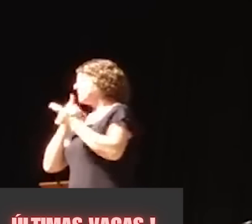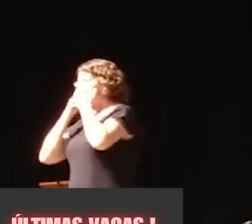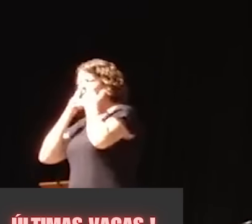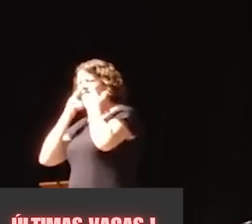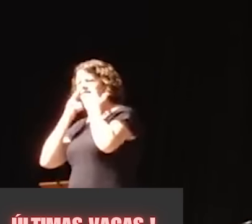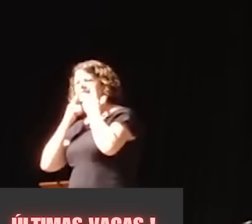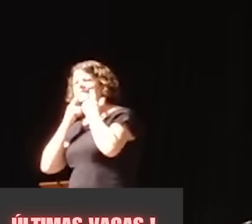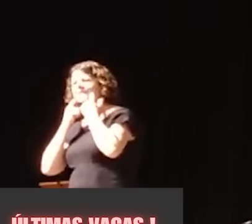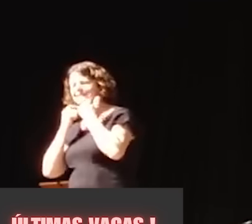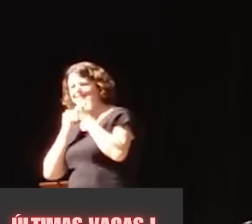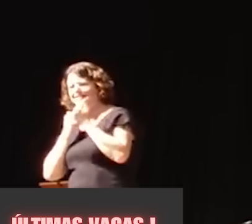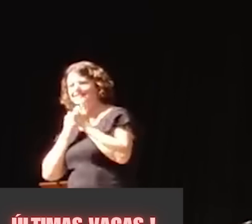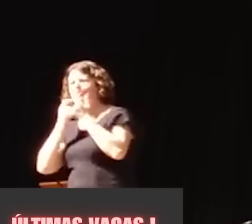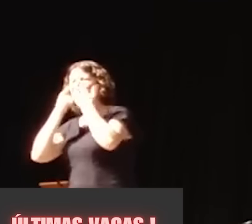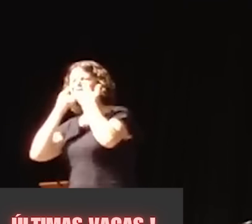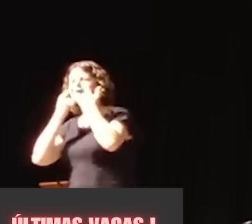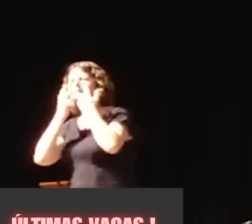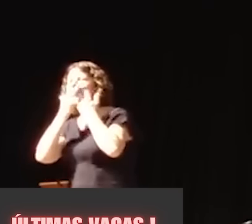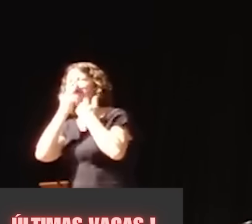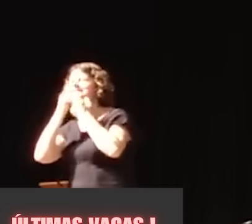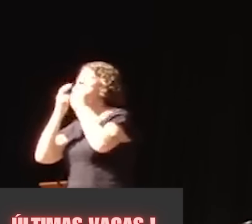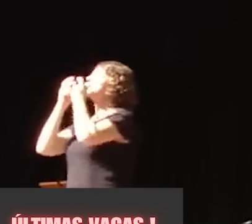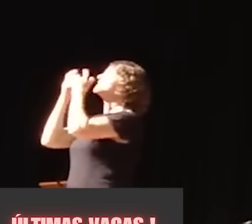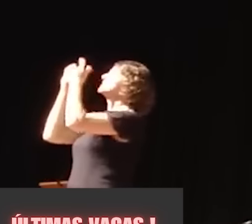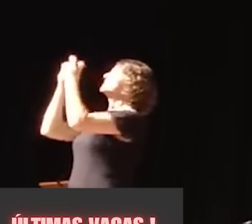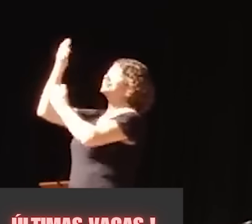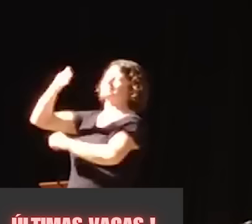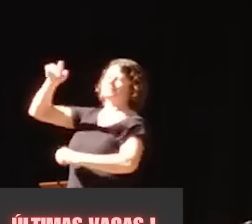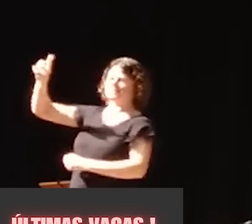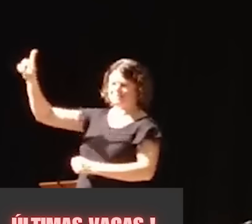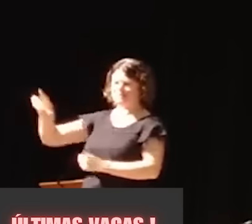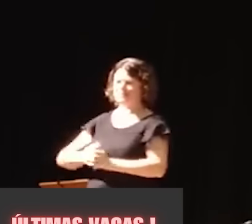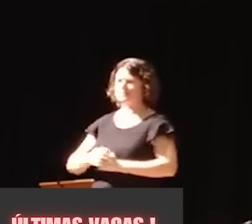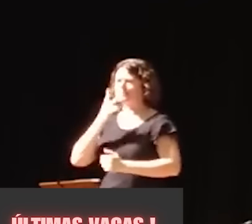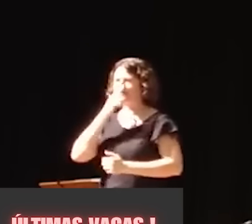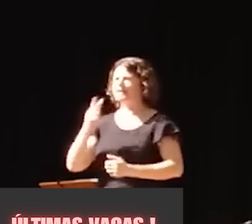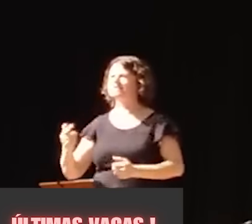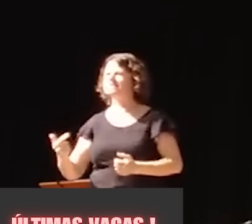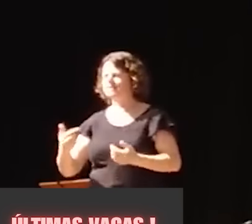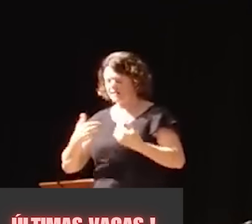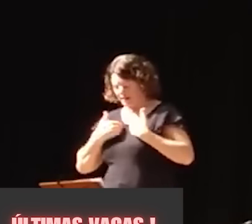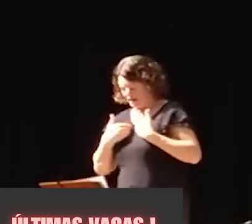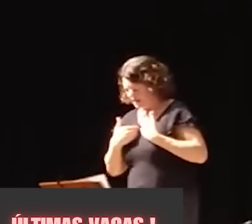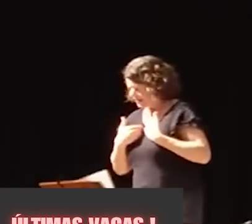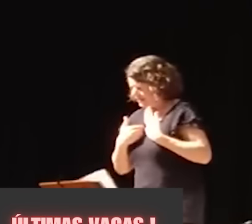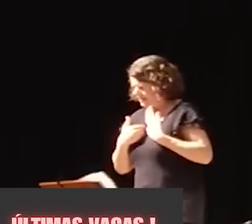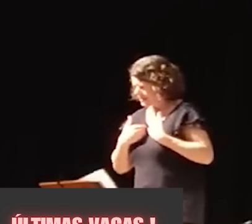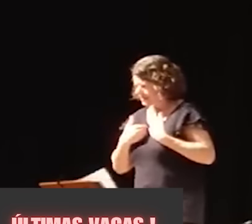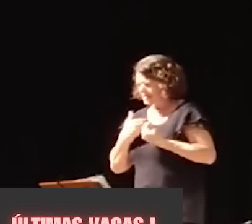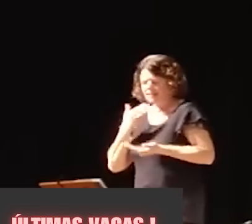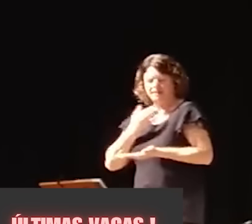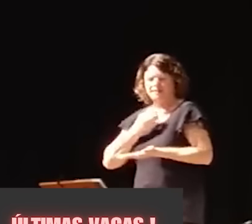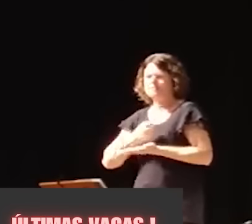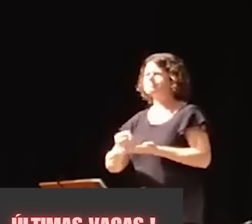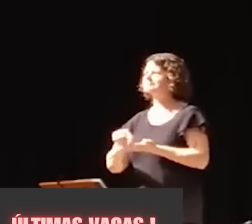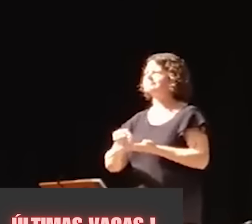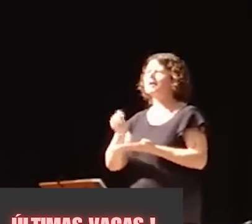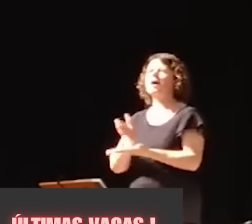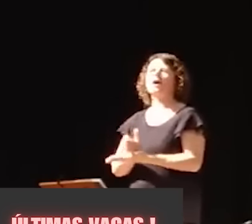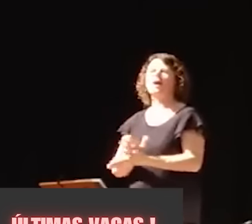que nós chegamos ao fundo do poço quando nós choramos a Bíblia diz com um Coração Quebrantado e contento Deus não